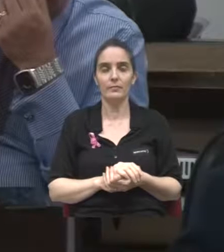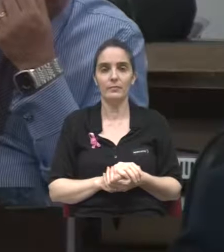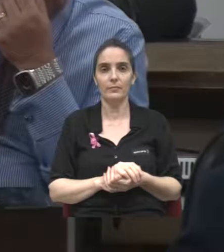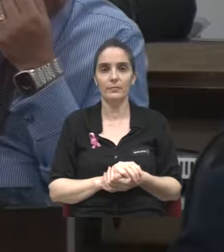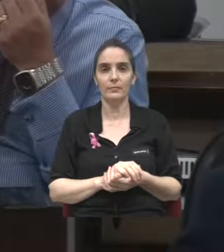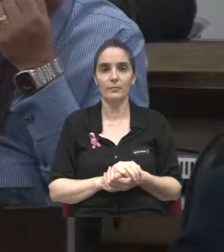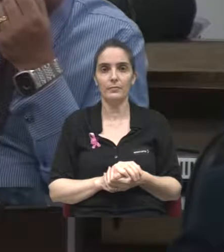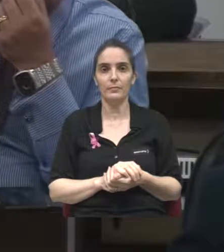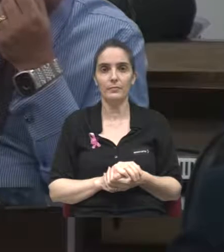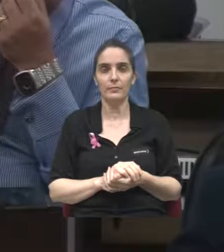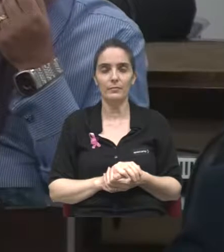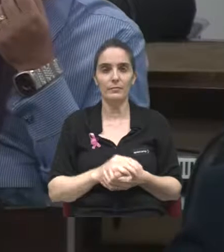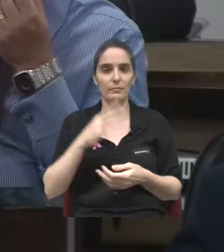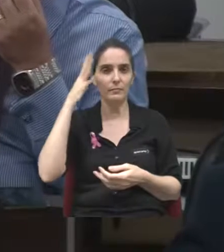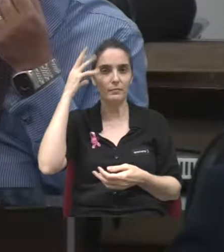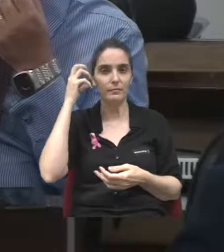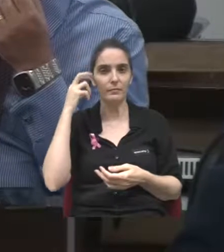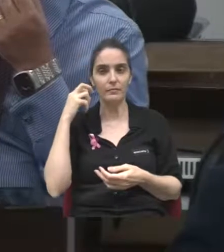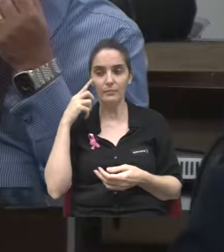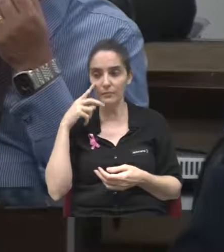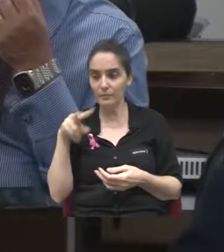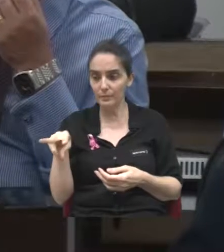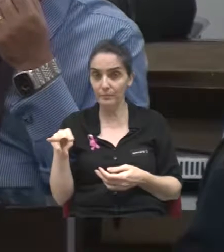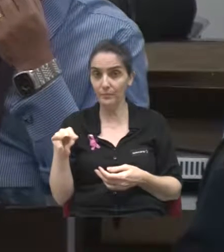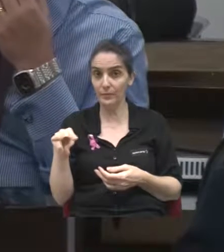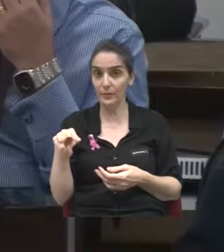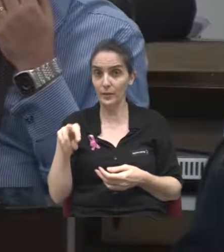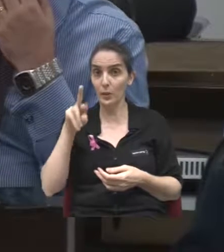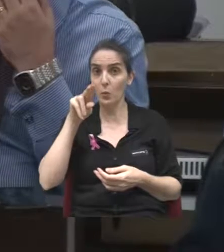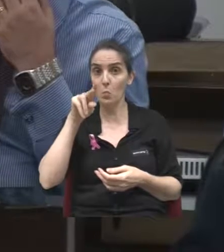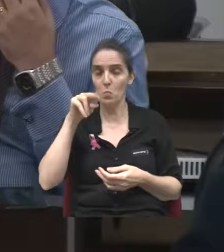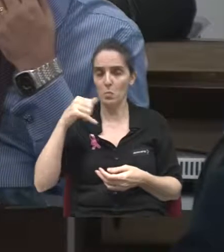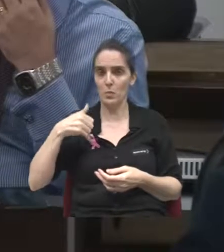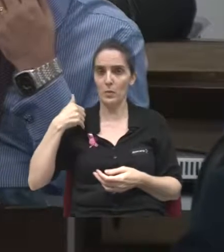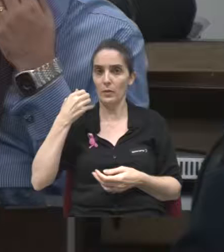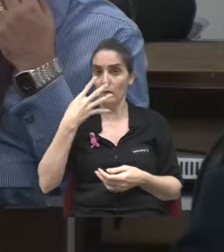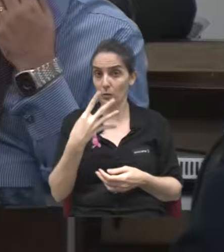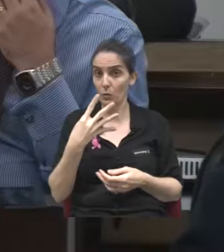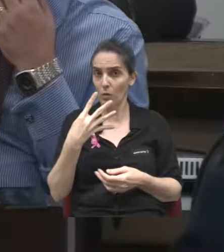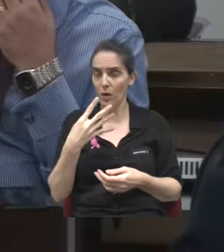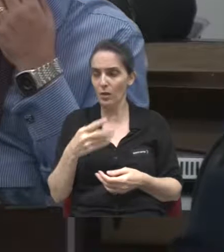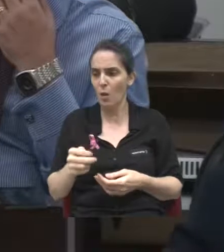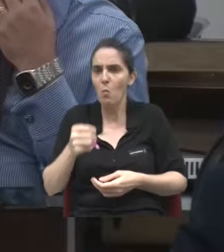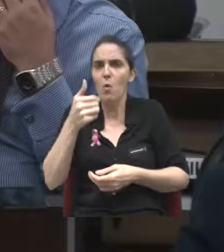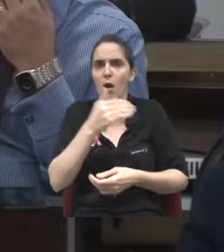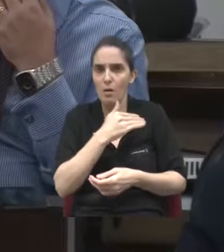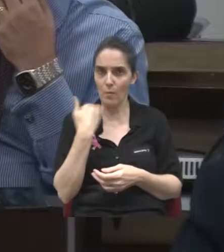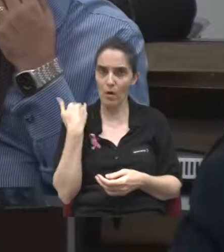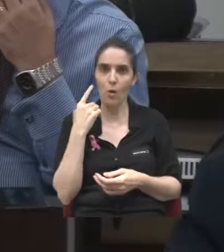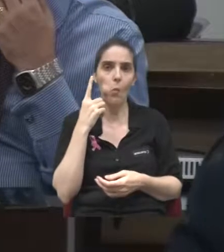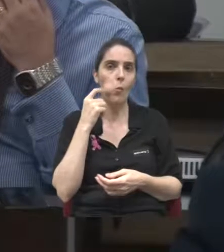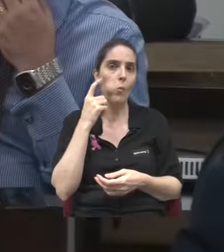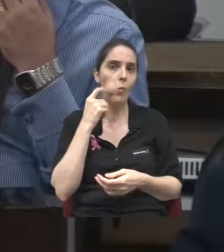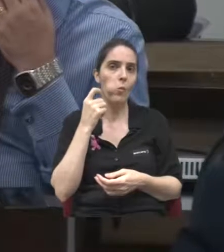um irmãozinho meu de 4 anos quase morrendo, engasgado, com uma bala TOF na